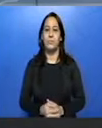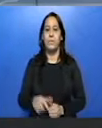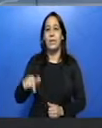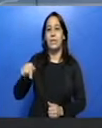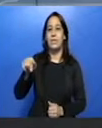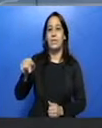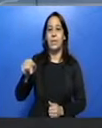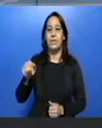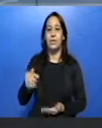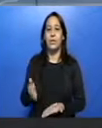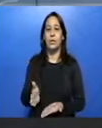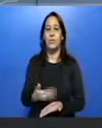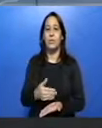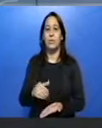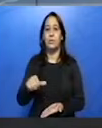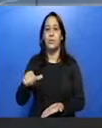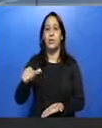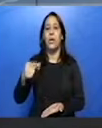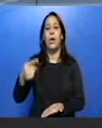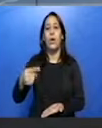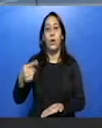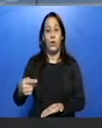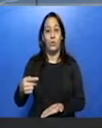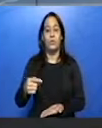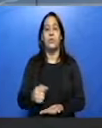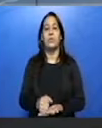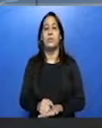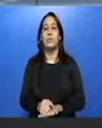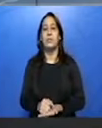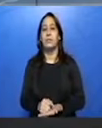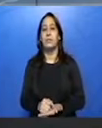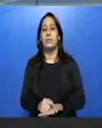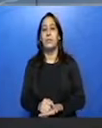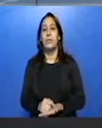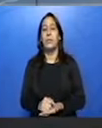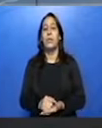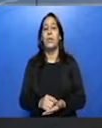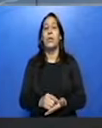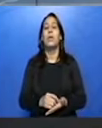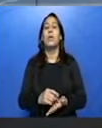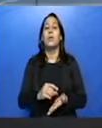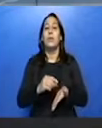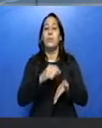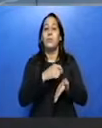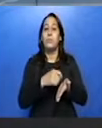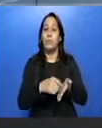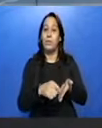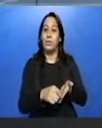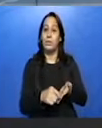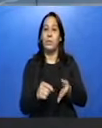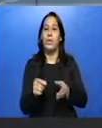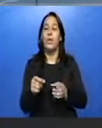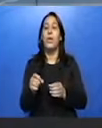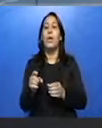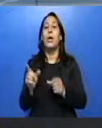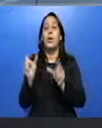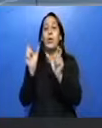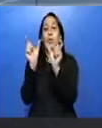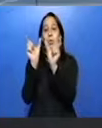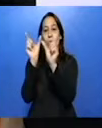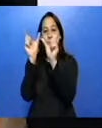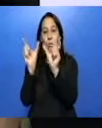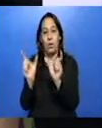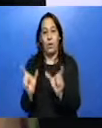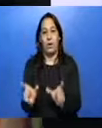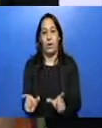7, na página 11, já lá no 7. Preencha o quadro com o que se pede sobre a letra da